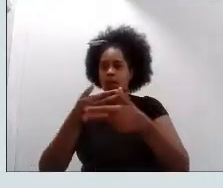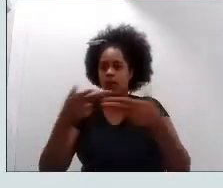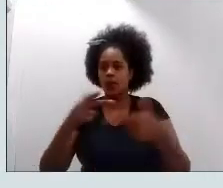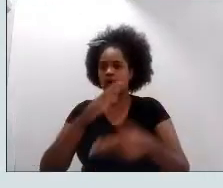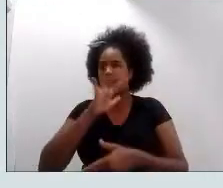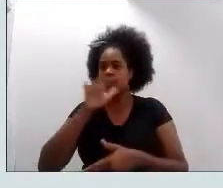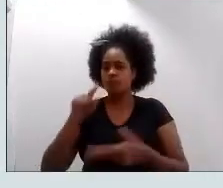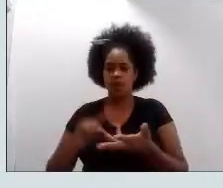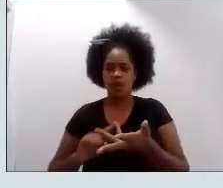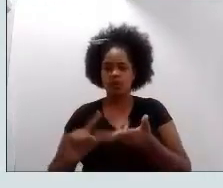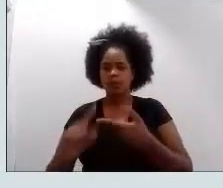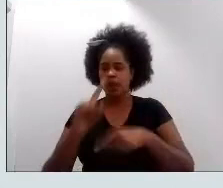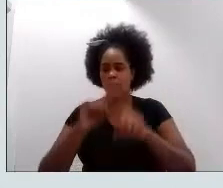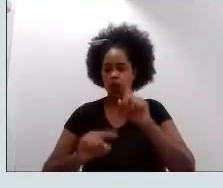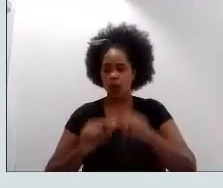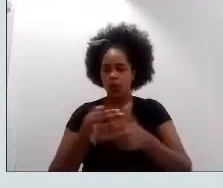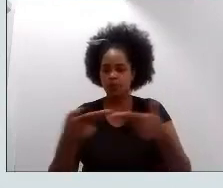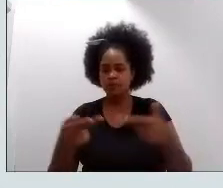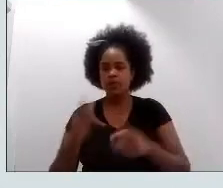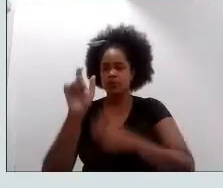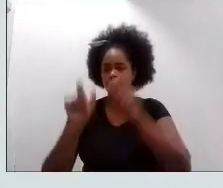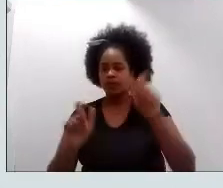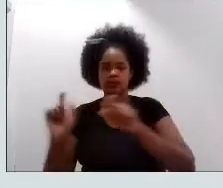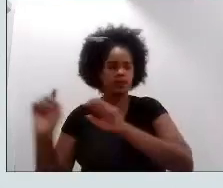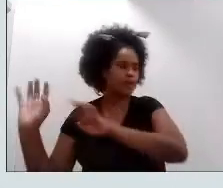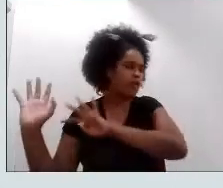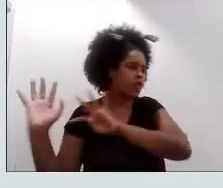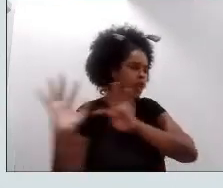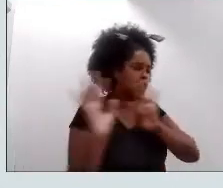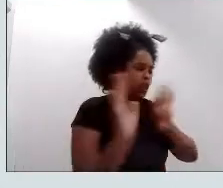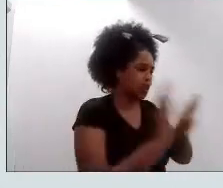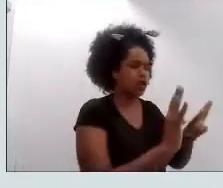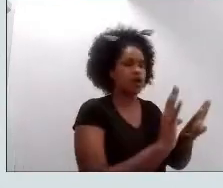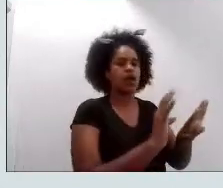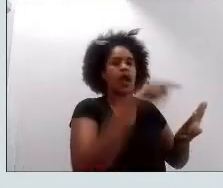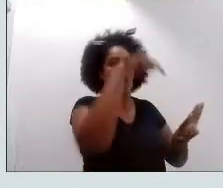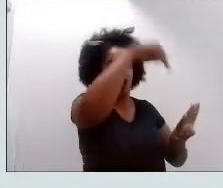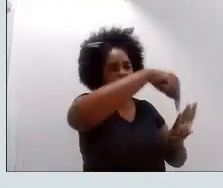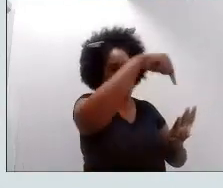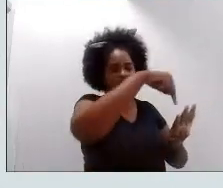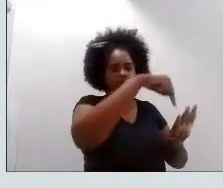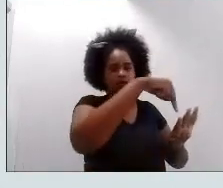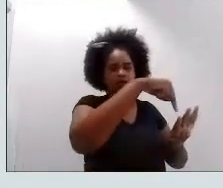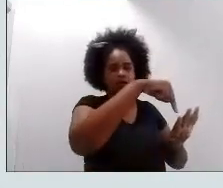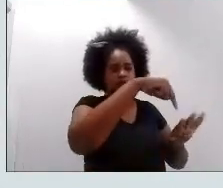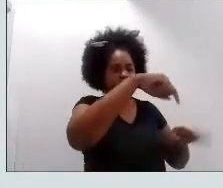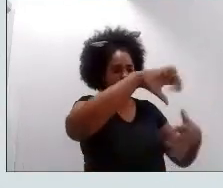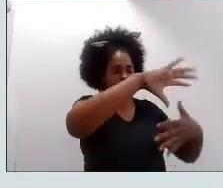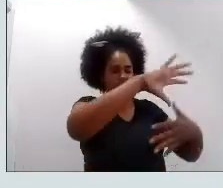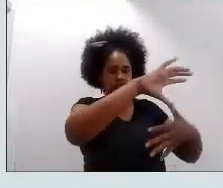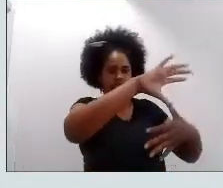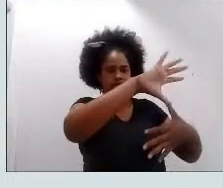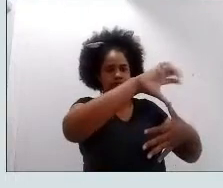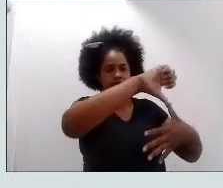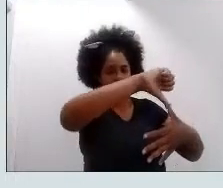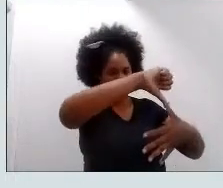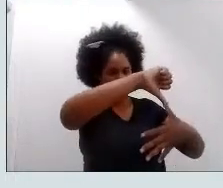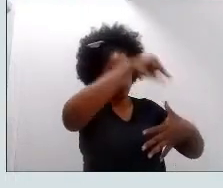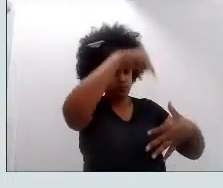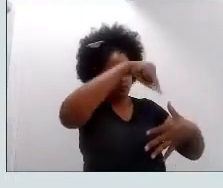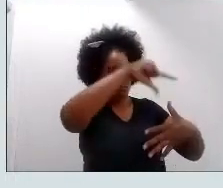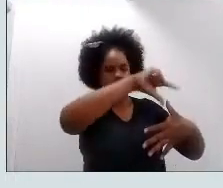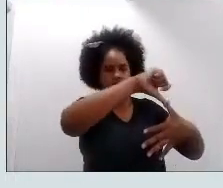montar aqui na América, que agora começa a ser chamada de América Portuguesa, o